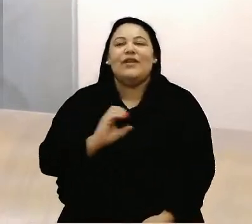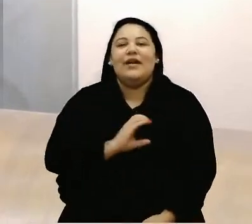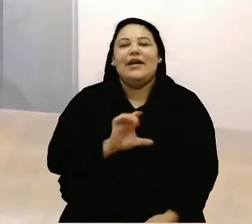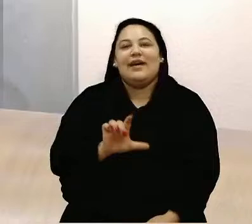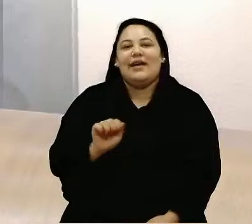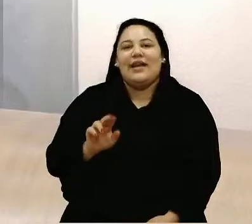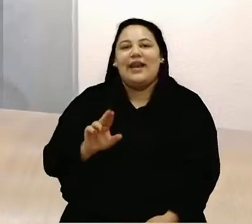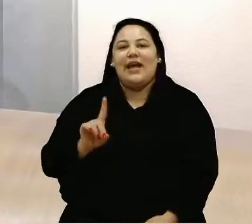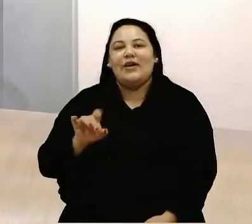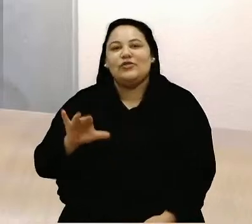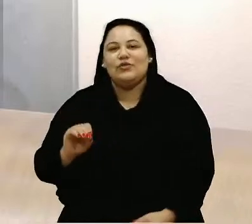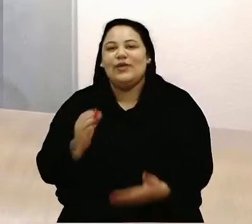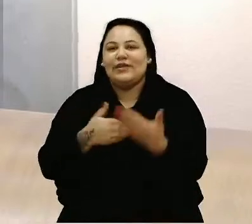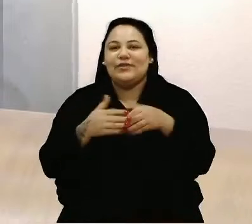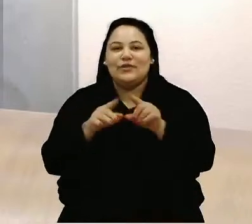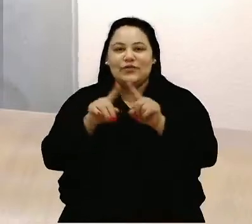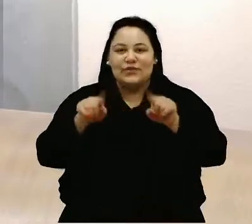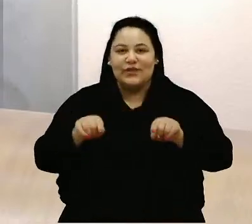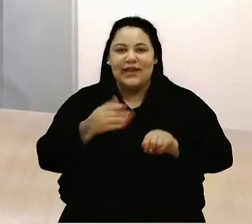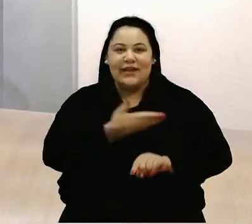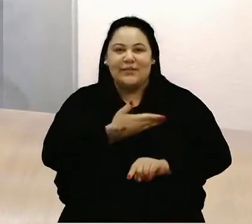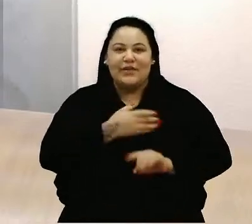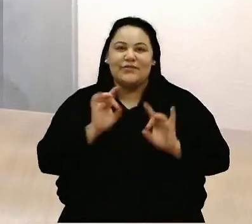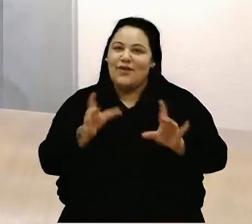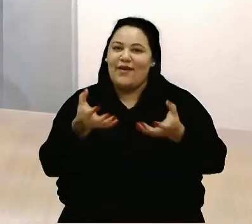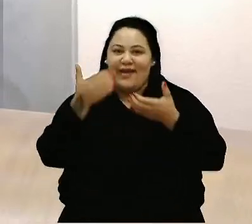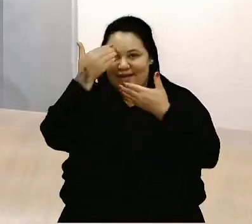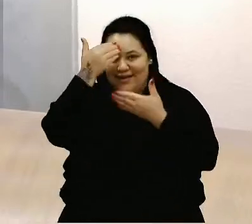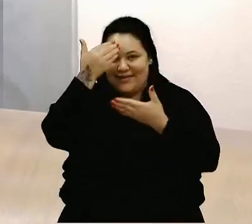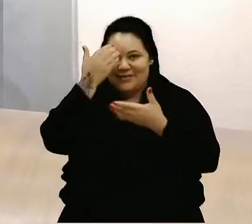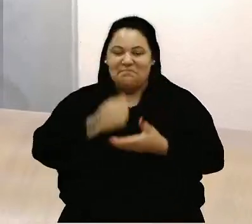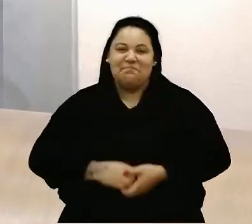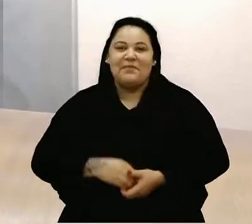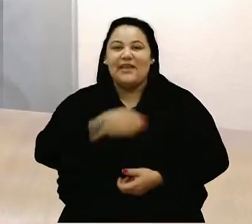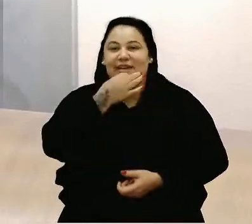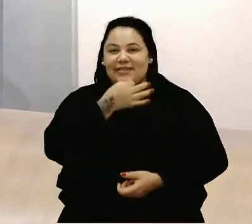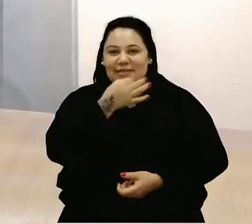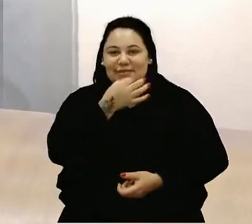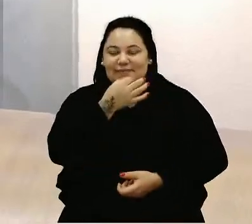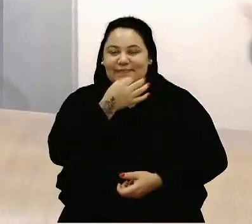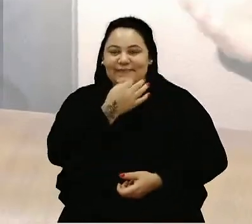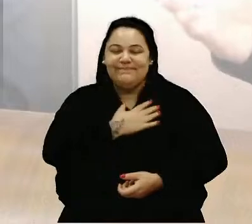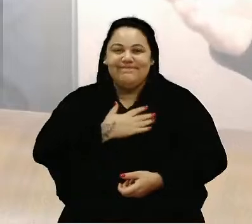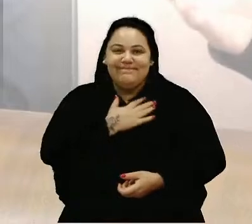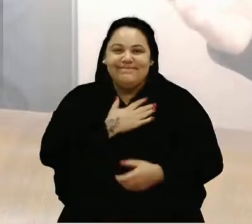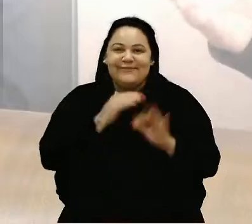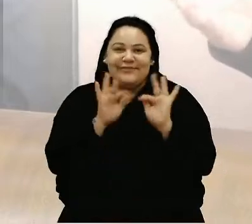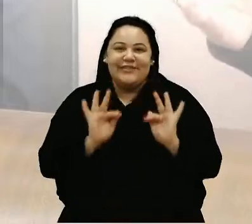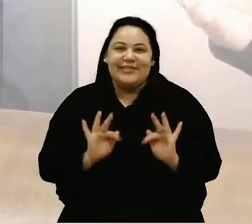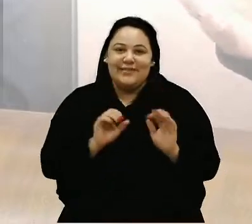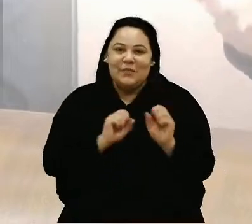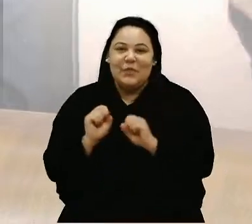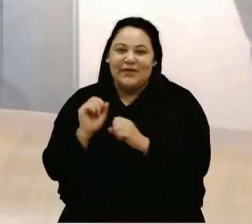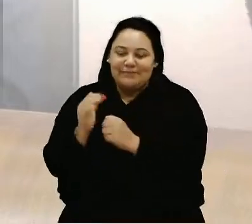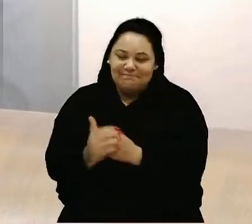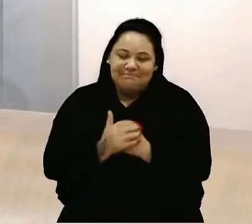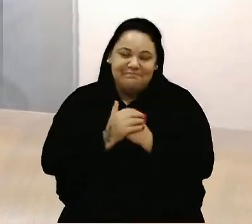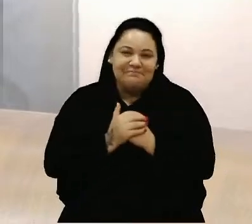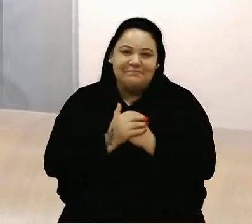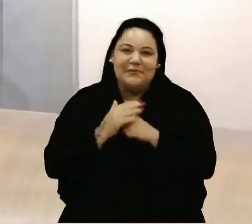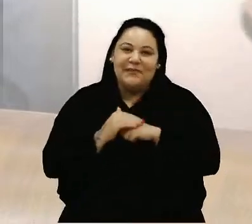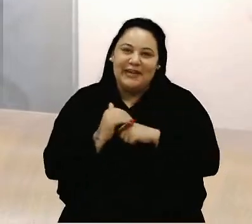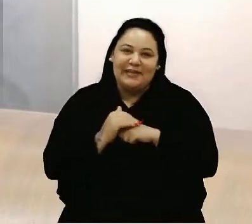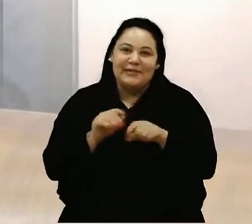os amigos, a gente só tem a agradecer. Caxias do Sul fica muito feliz em poder acolher. Eu também não